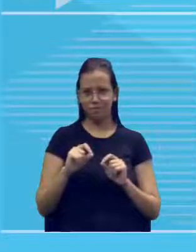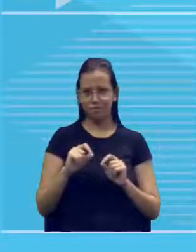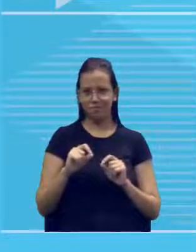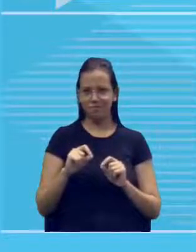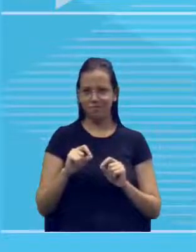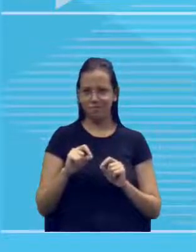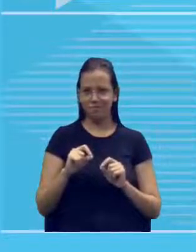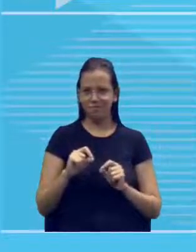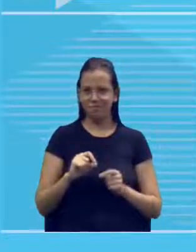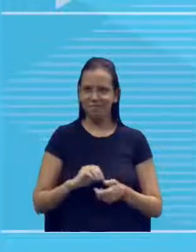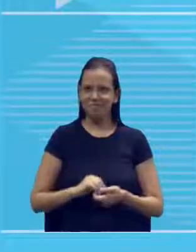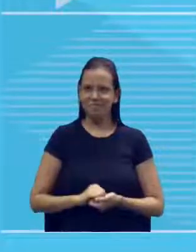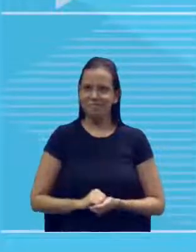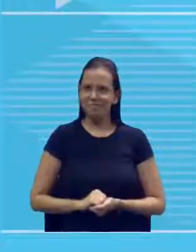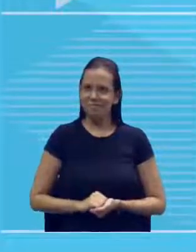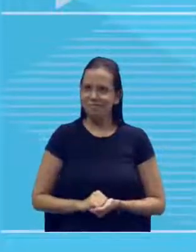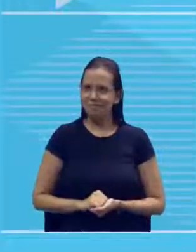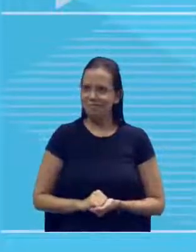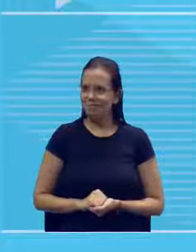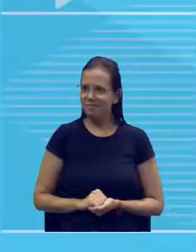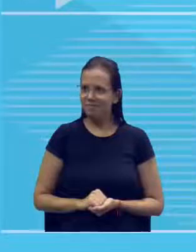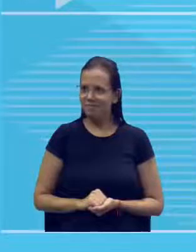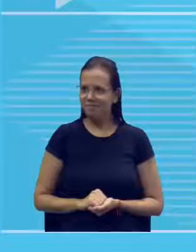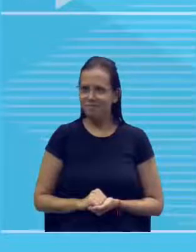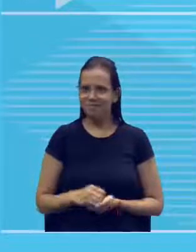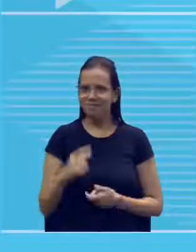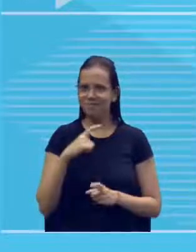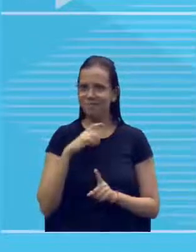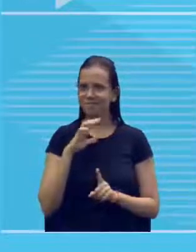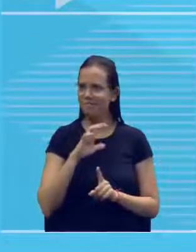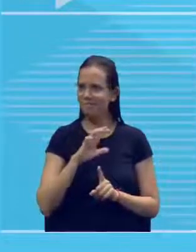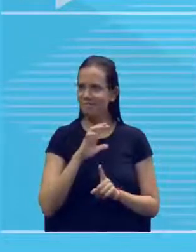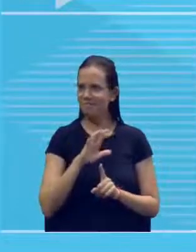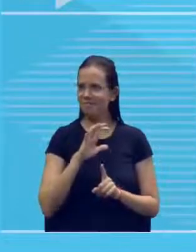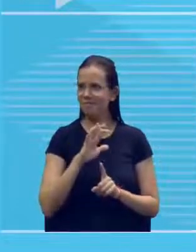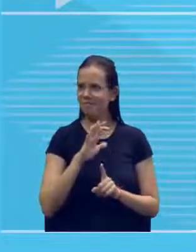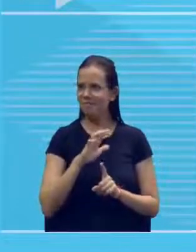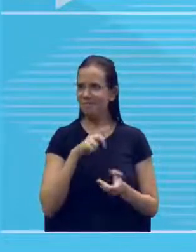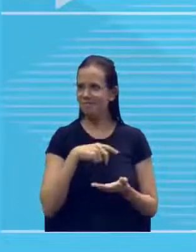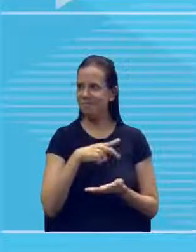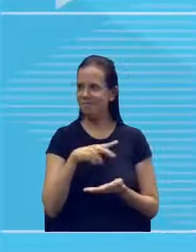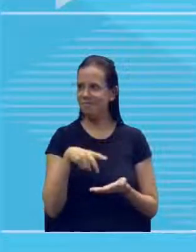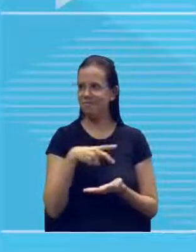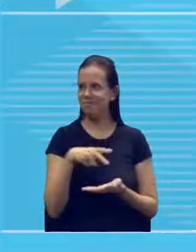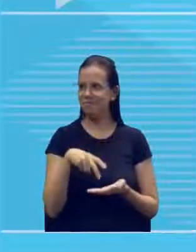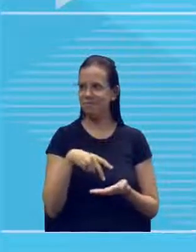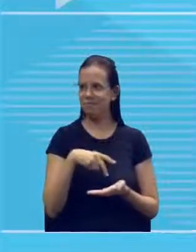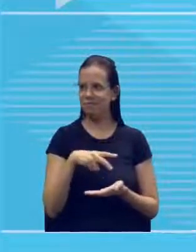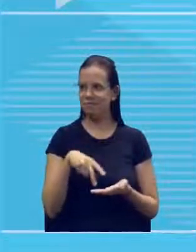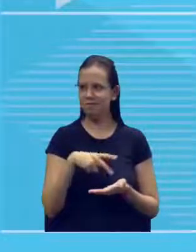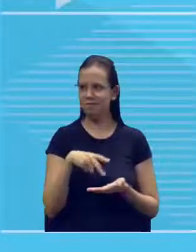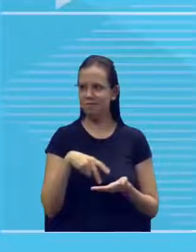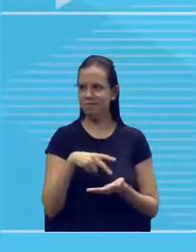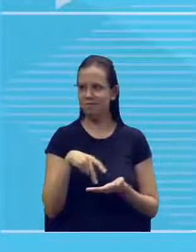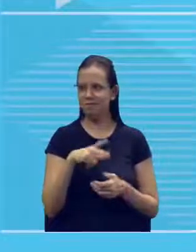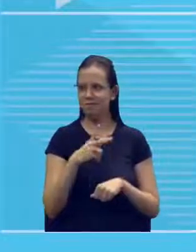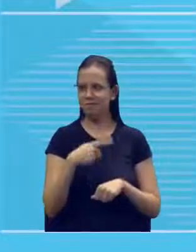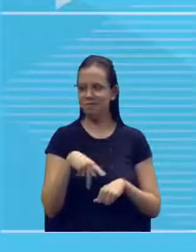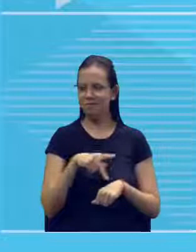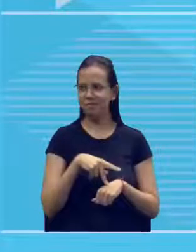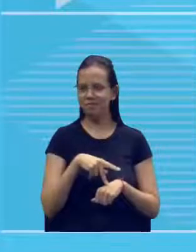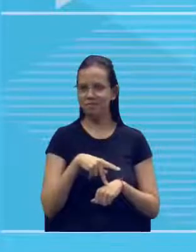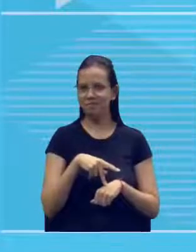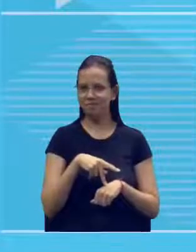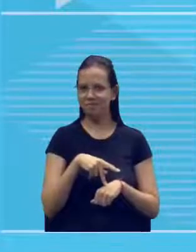né? Recebemos a grande influência também das danças. E olha, minha gente, a dança na Índia, ela tem umas características que